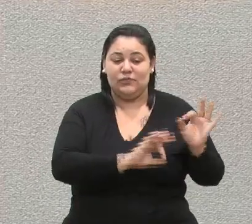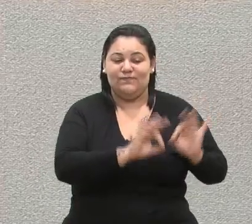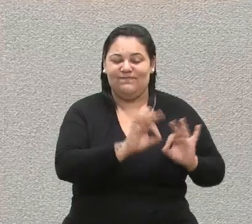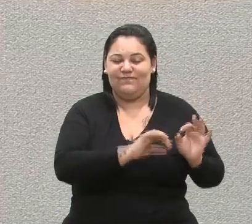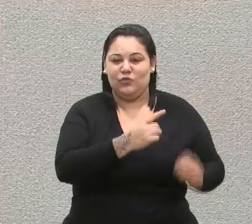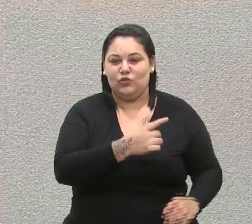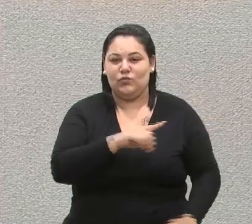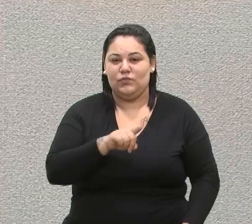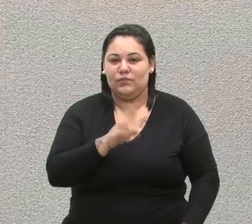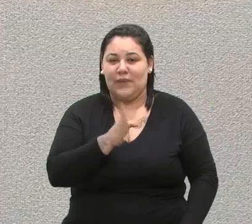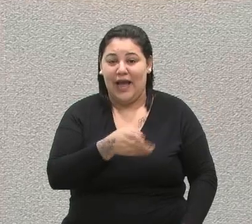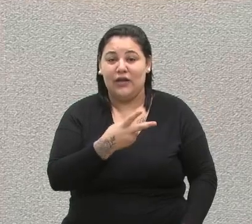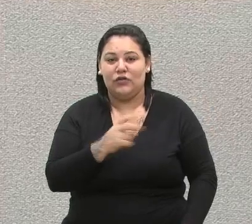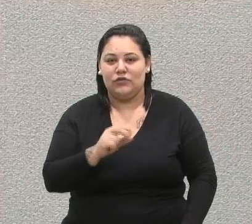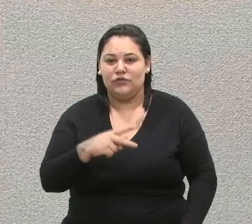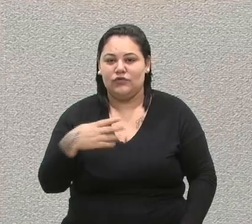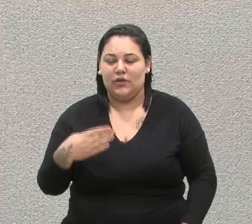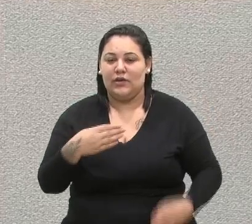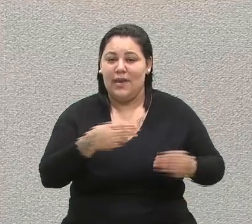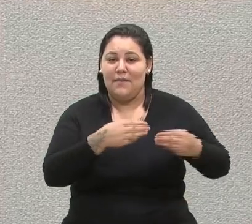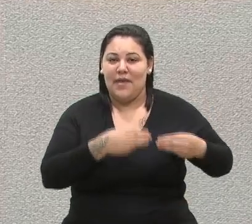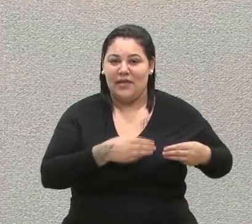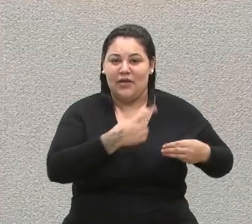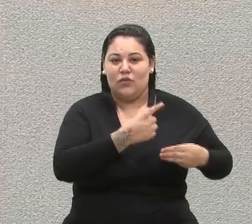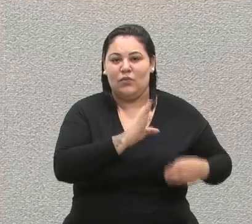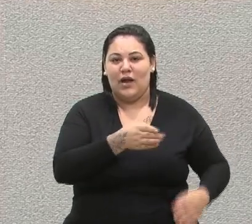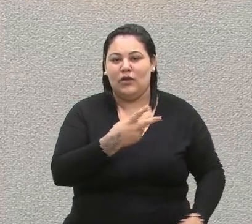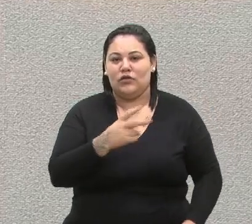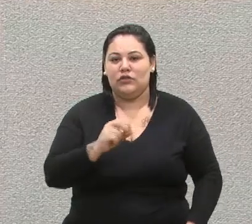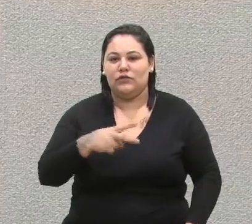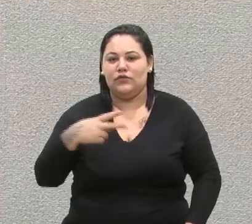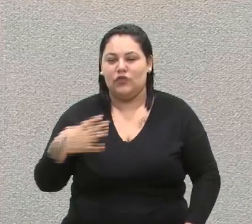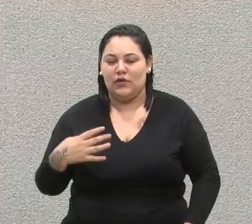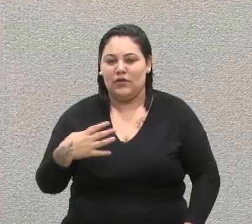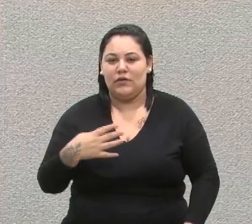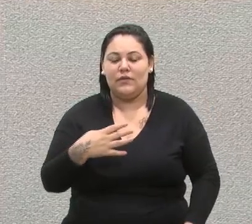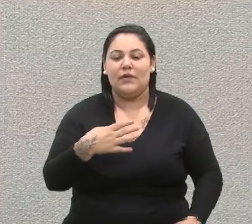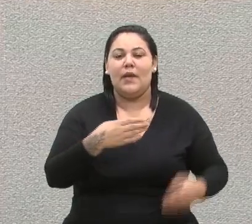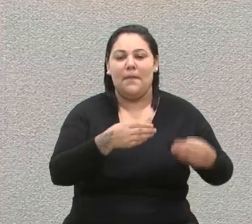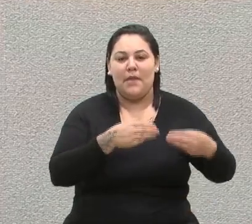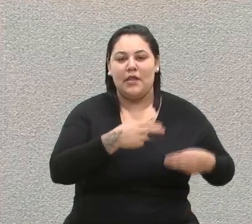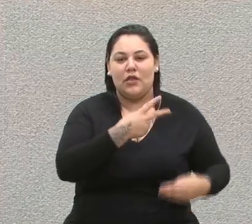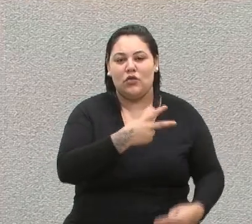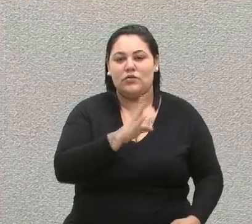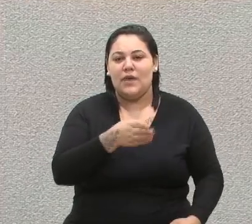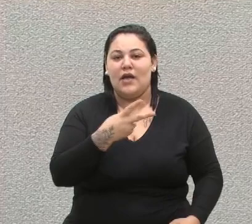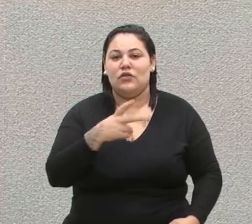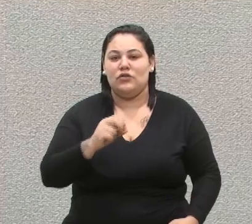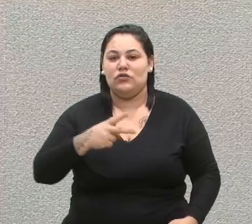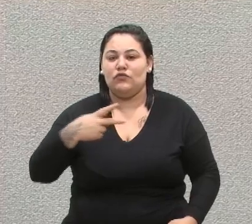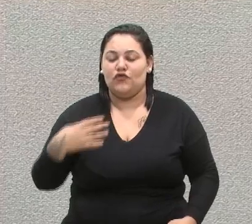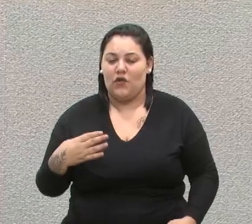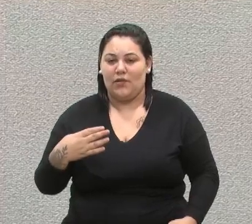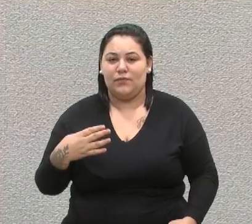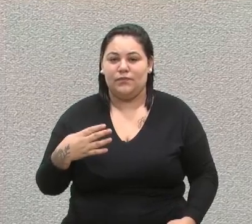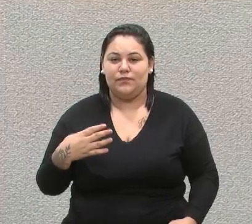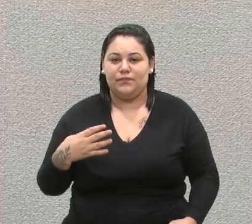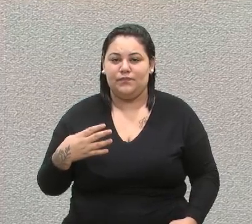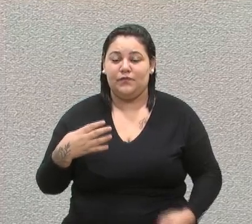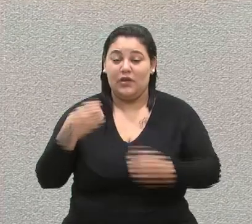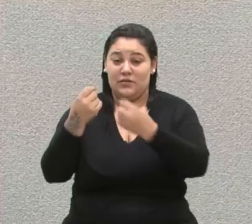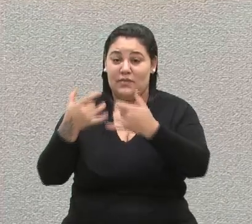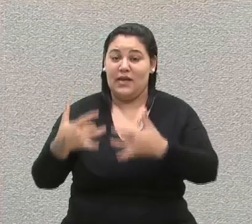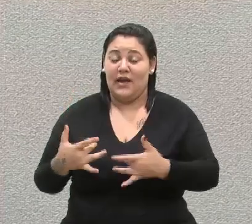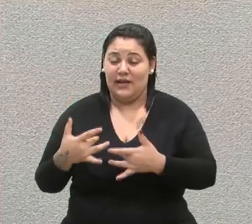1/2024, emendas 1/2024 e emendas 2/2024, retiradas pelos